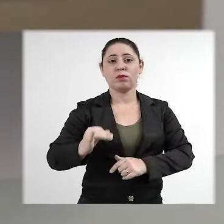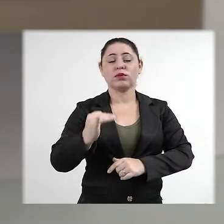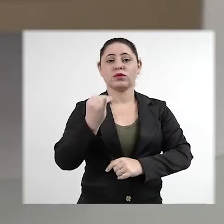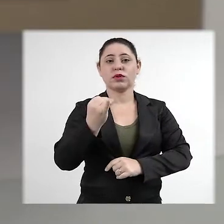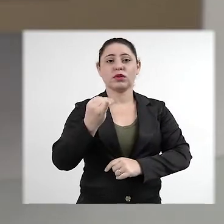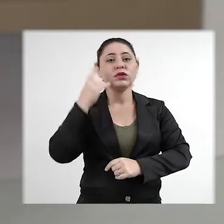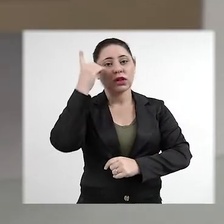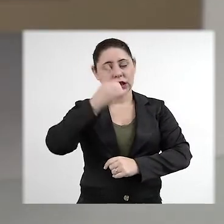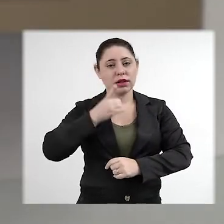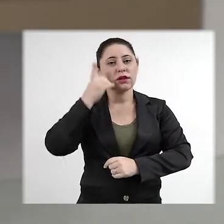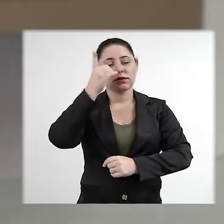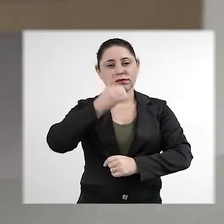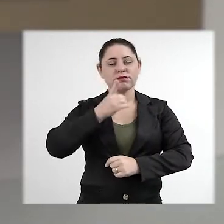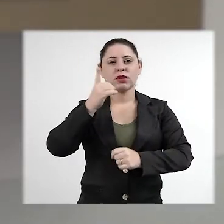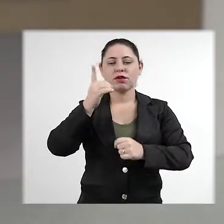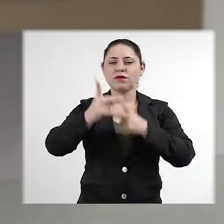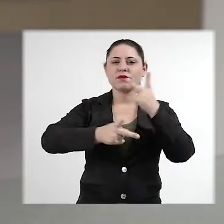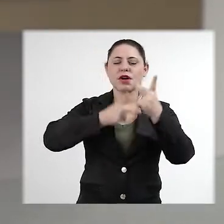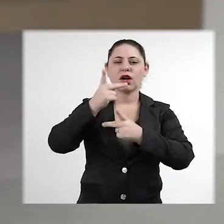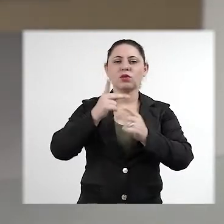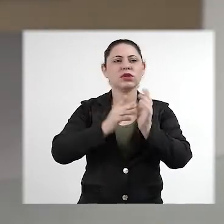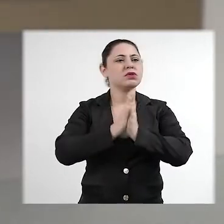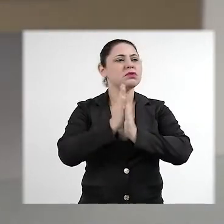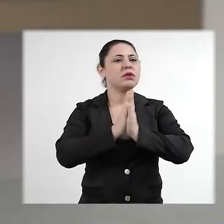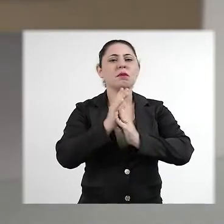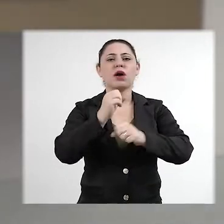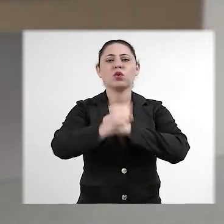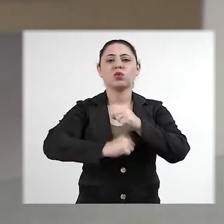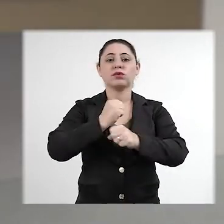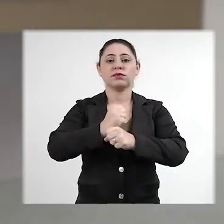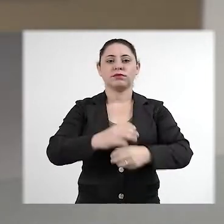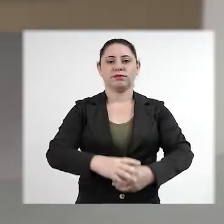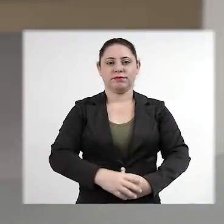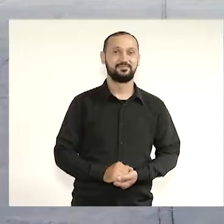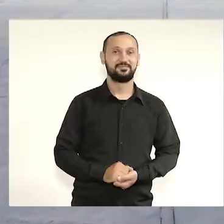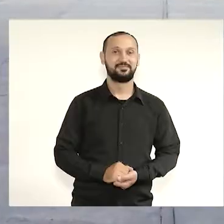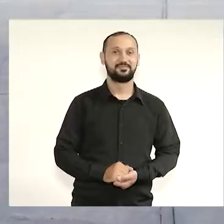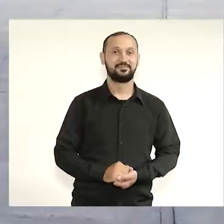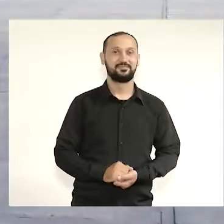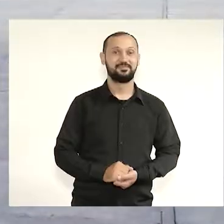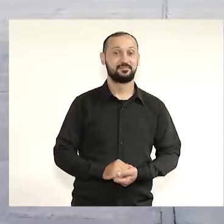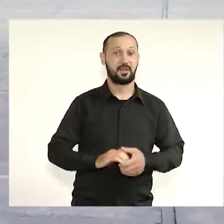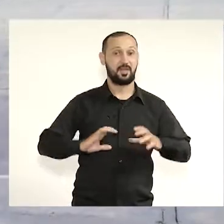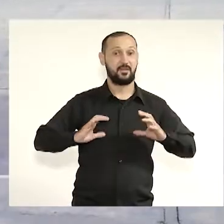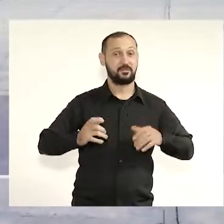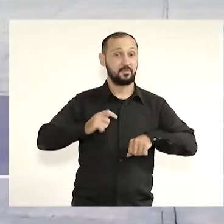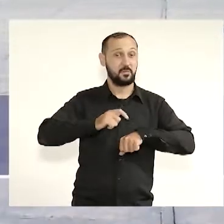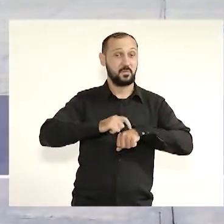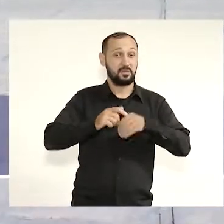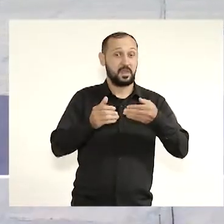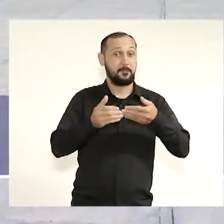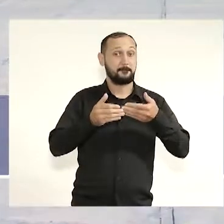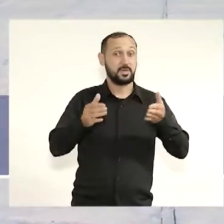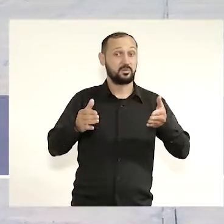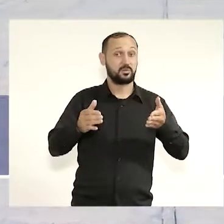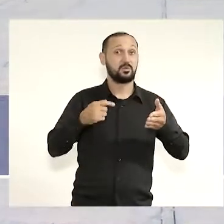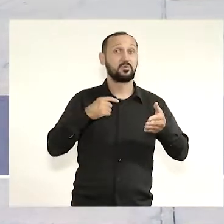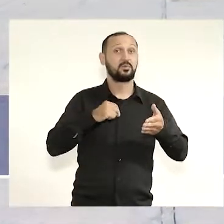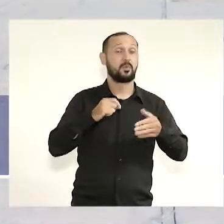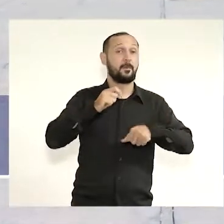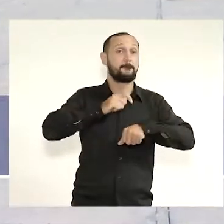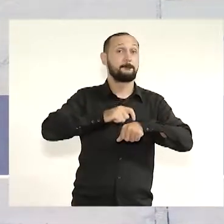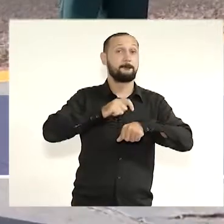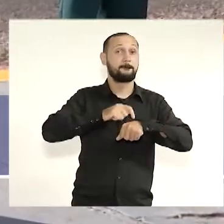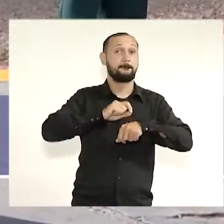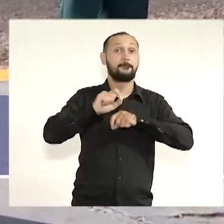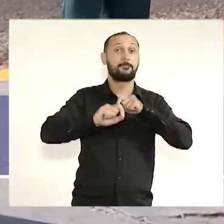trabalhos, oportunidade em que os parlamentares falam sobre o que esperam do ano. A solenidade de abertura da